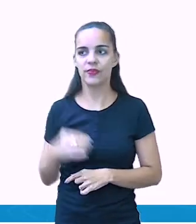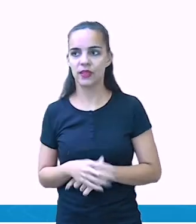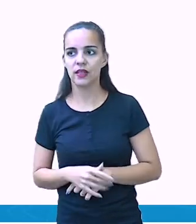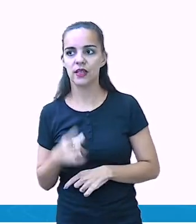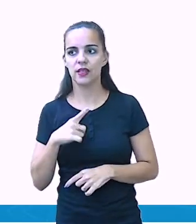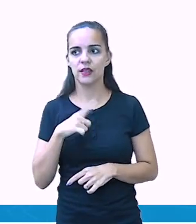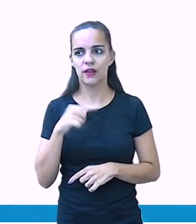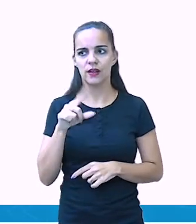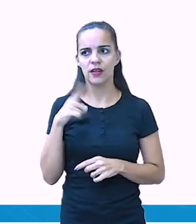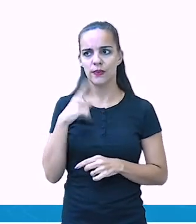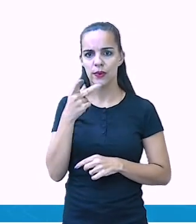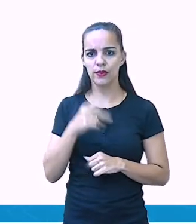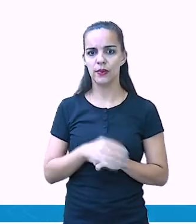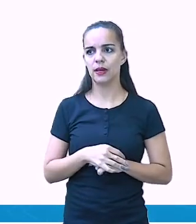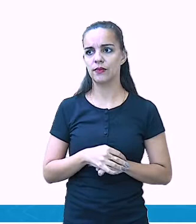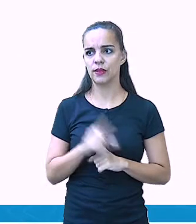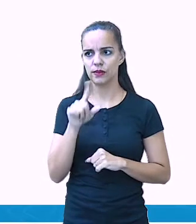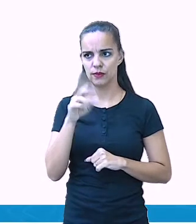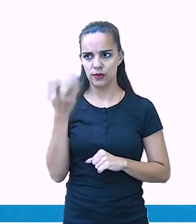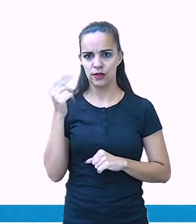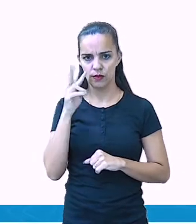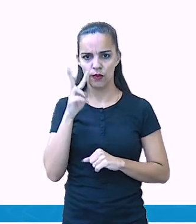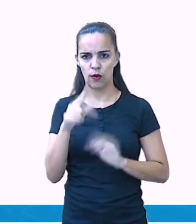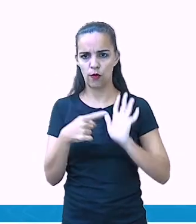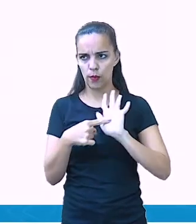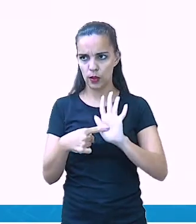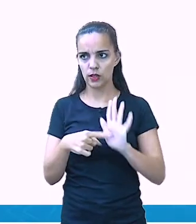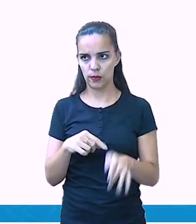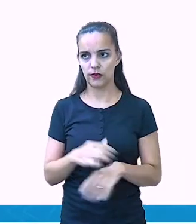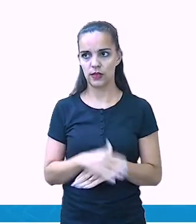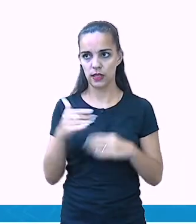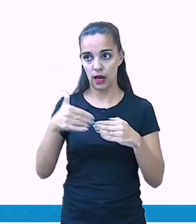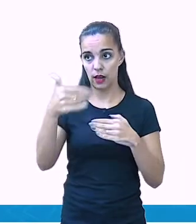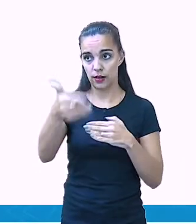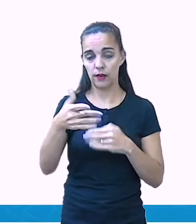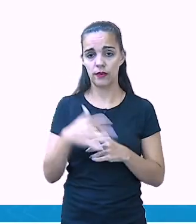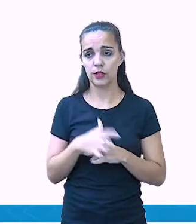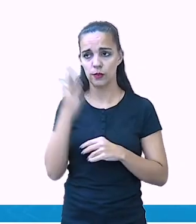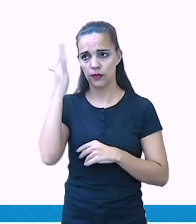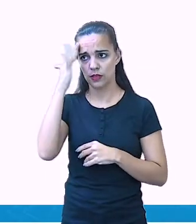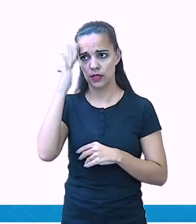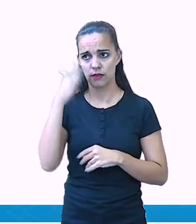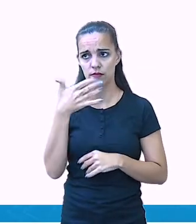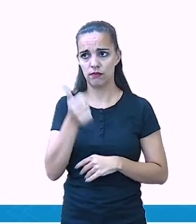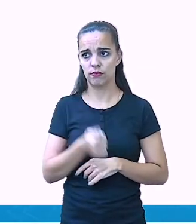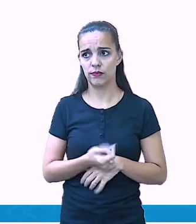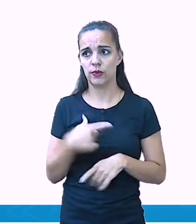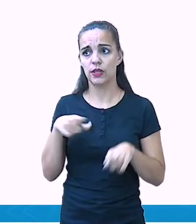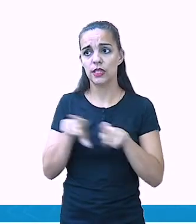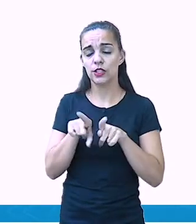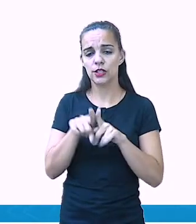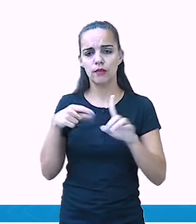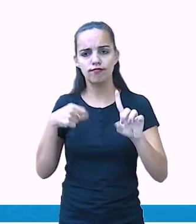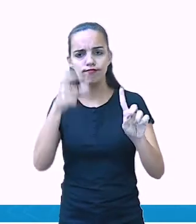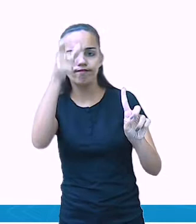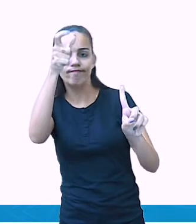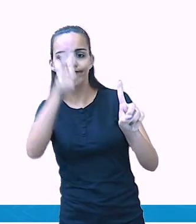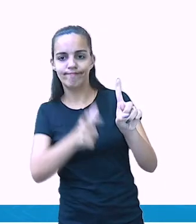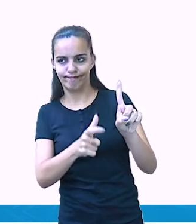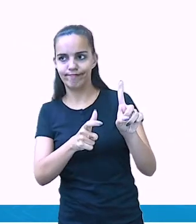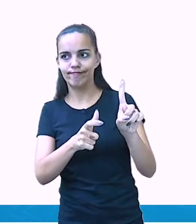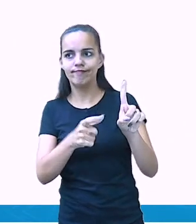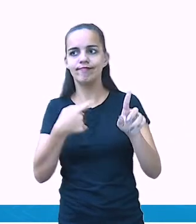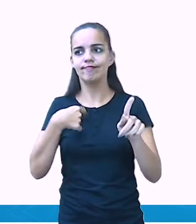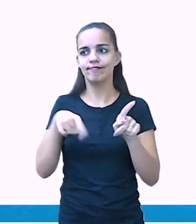Lá, quando a gente for, eu vou mostrar o exemplo, vocês vão entender com mais facilidade. Geralmente tem personagens, né? A maior